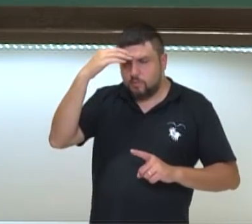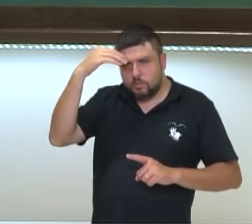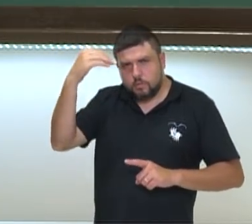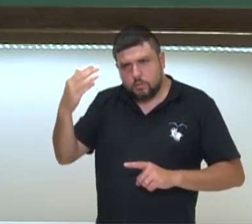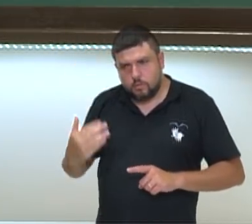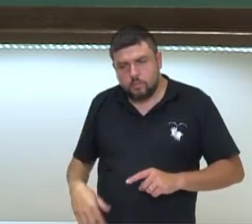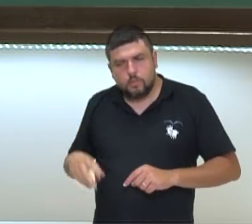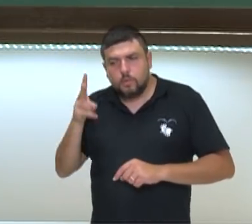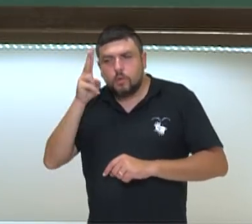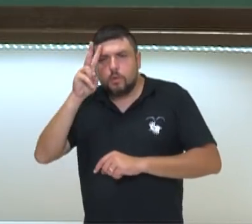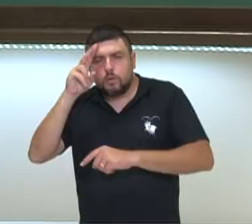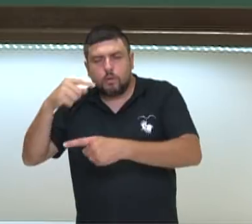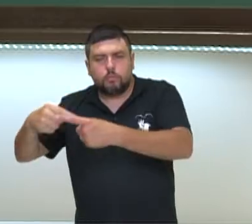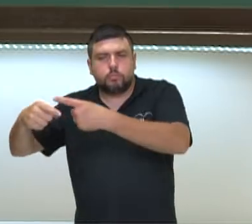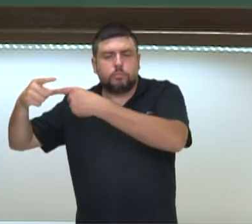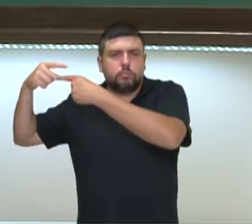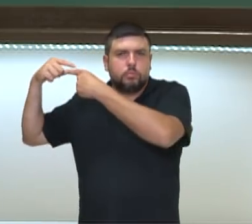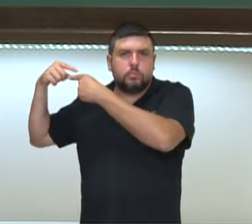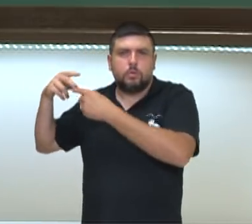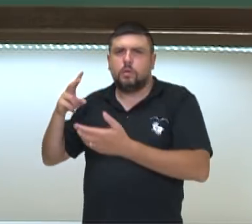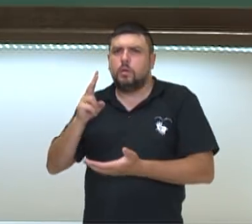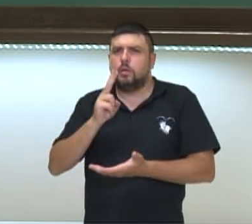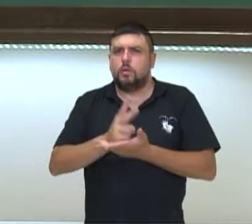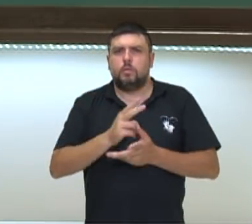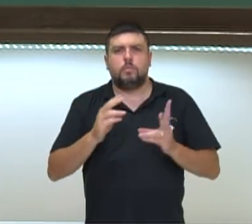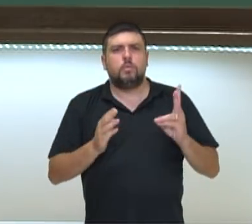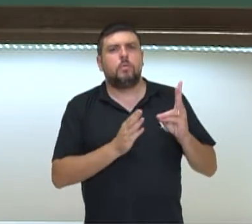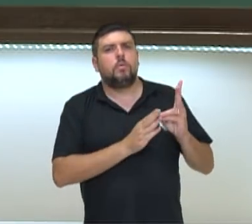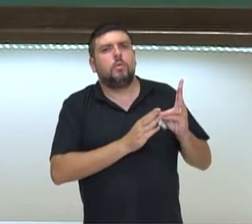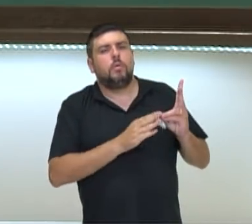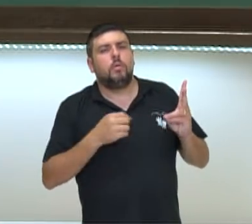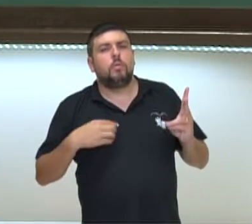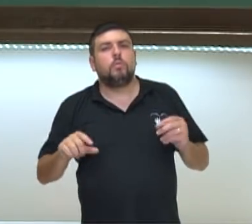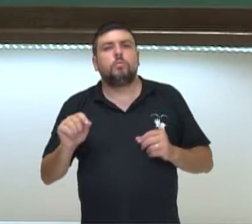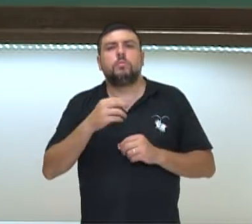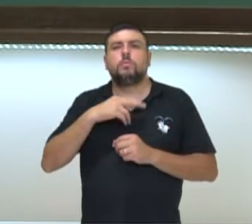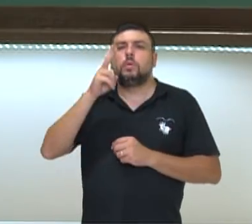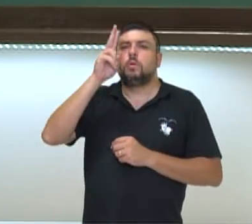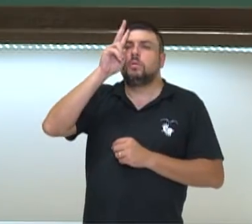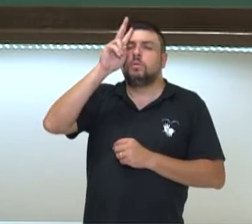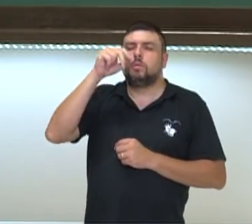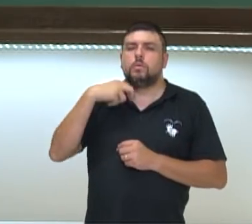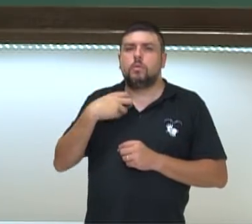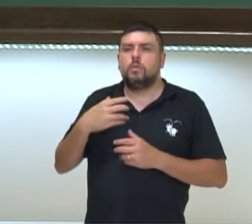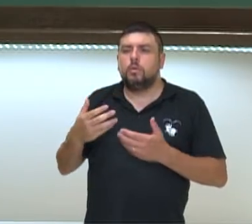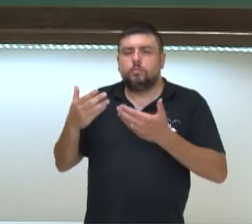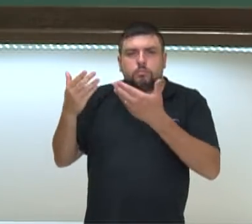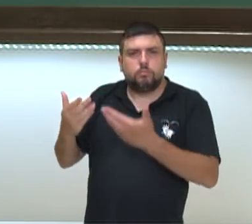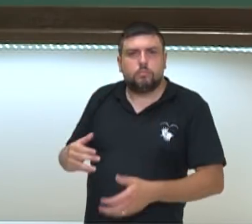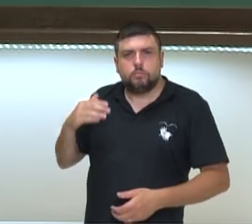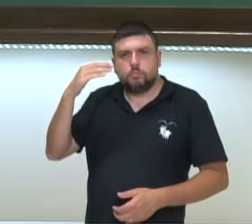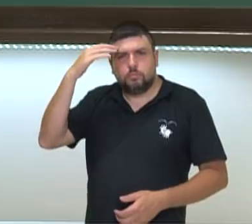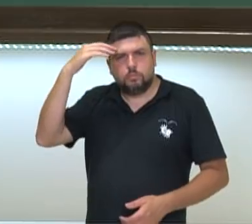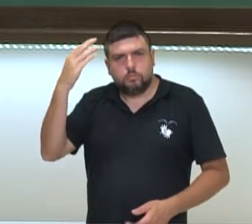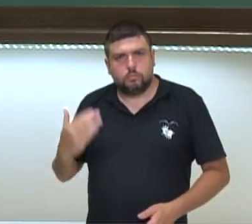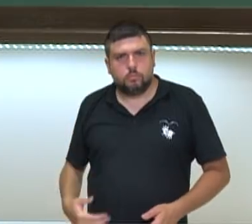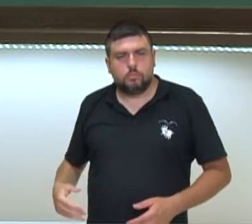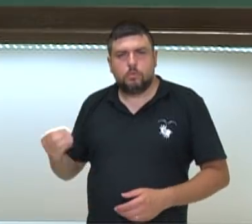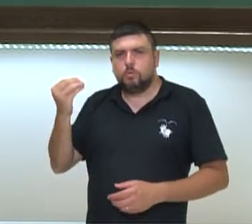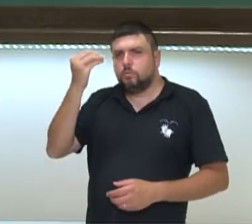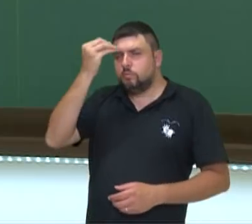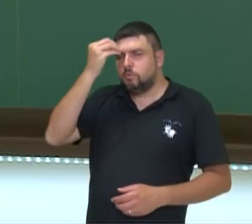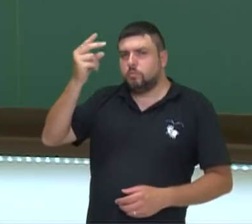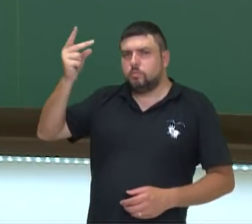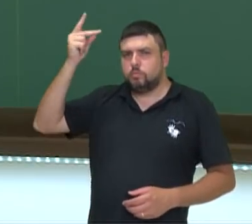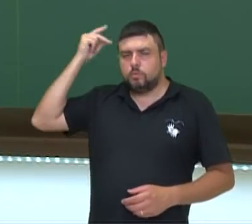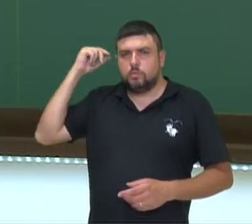aos ancestrais, já sempre os indígenas rememorando, revivendo, cultuando a memória dos ancestrais, mas também em